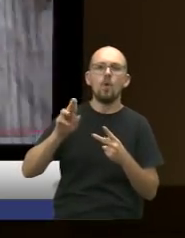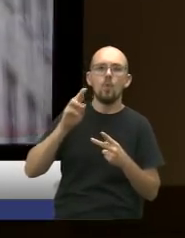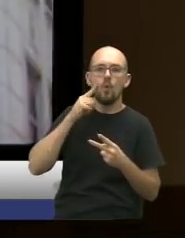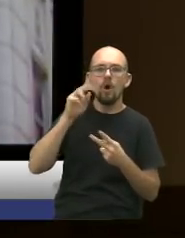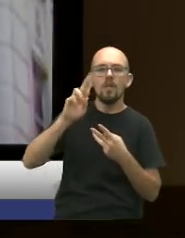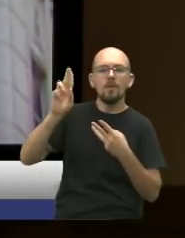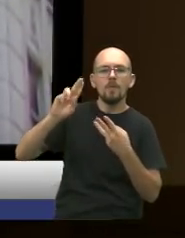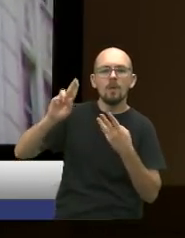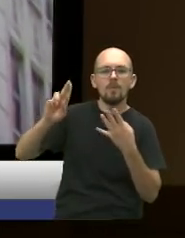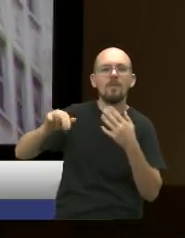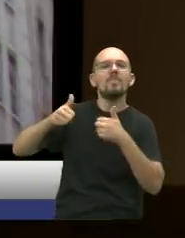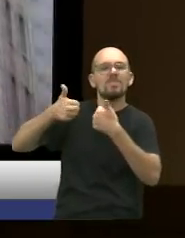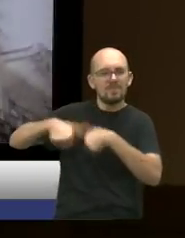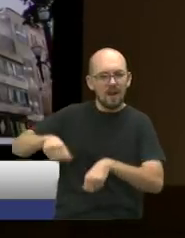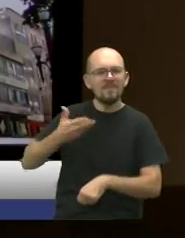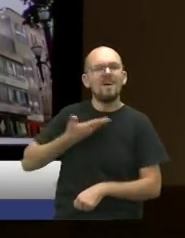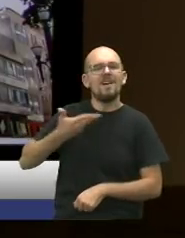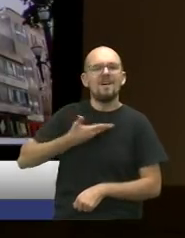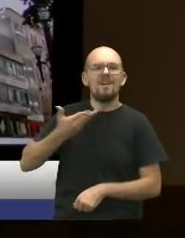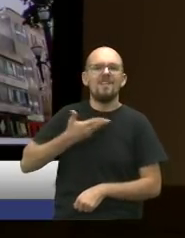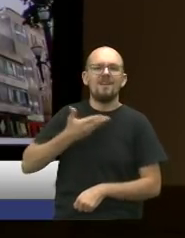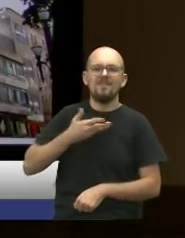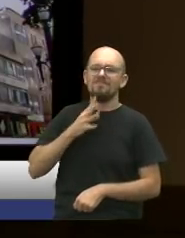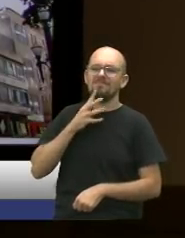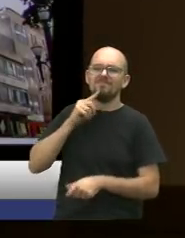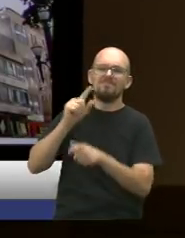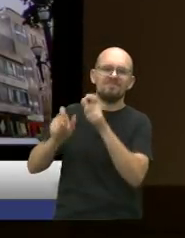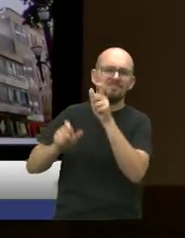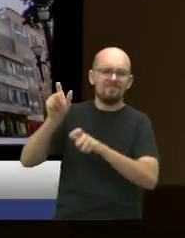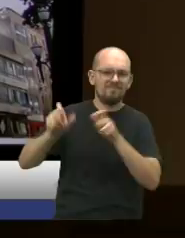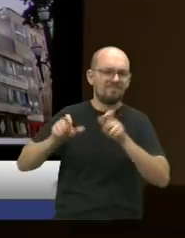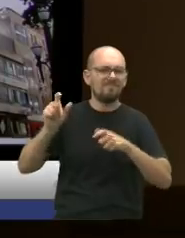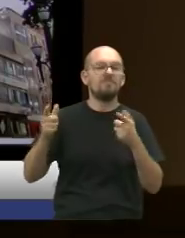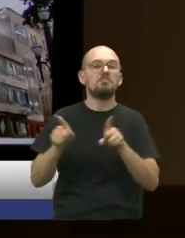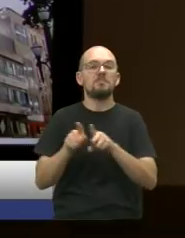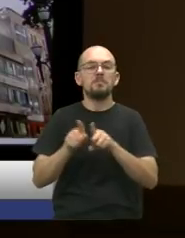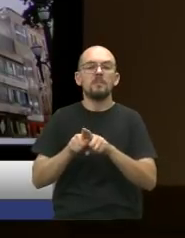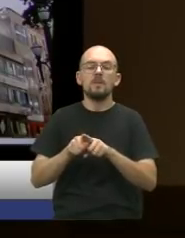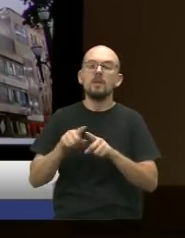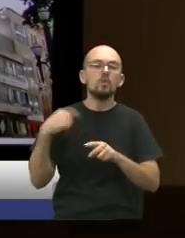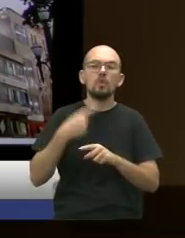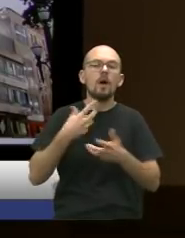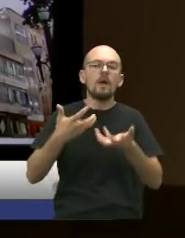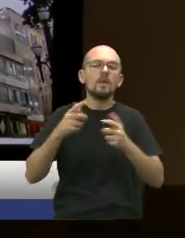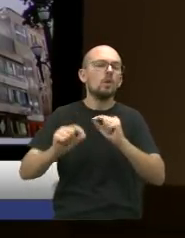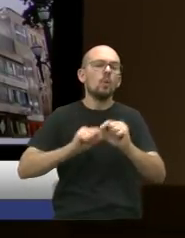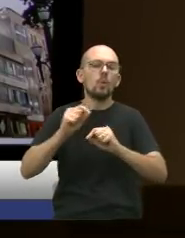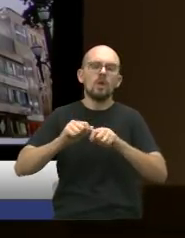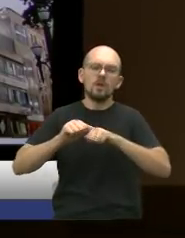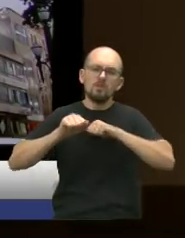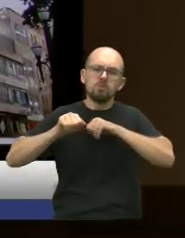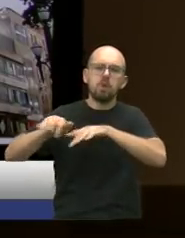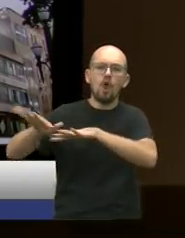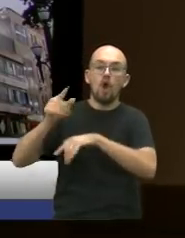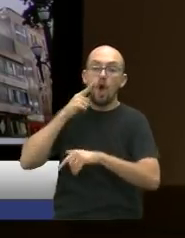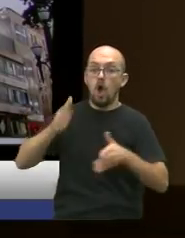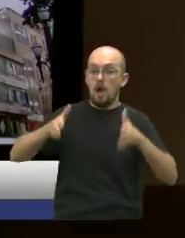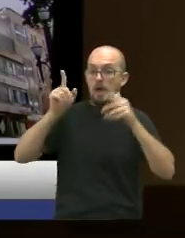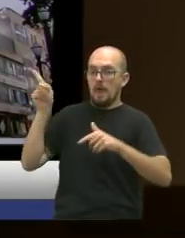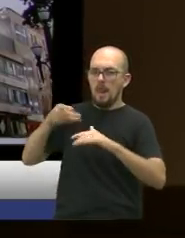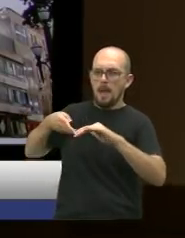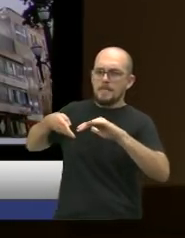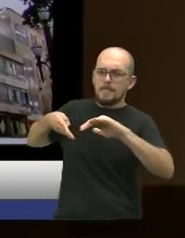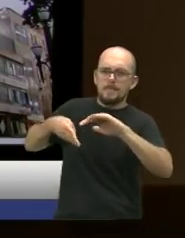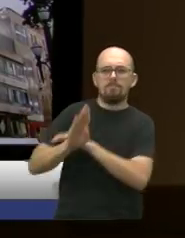Drauzio Marcondes de Souza, o Mário Martins de Almeida, de São Manuel. Nós queríamos invadir neste prédio a sede